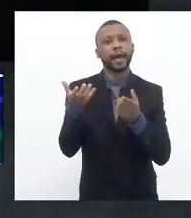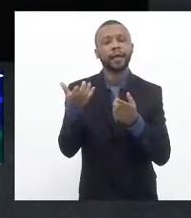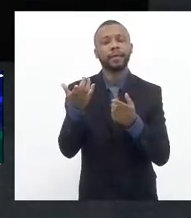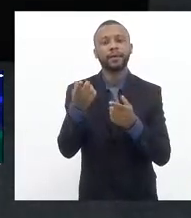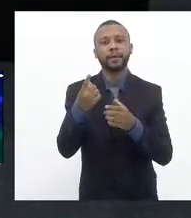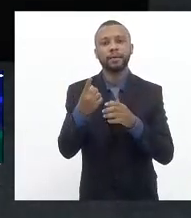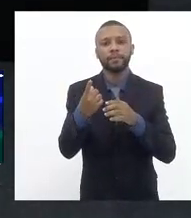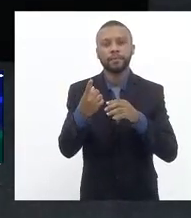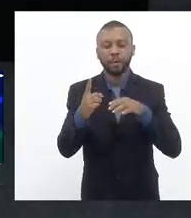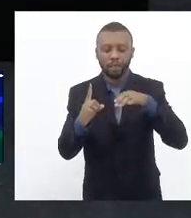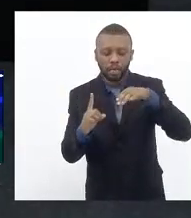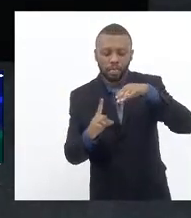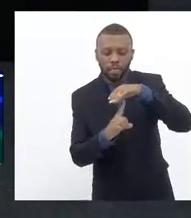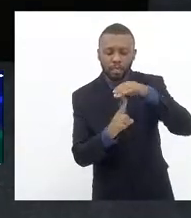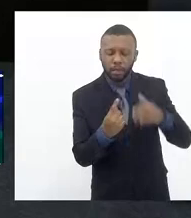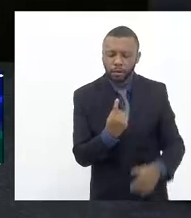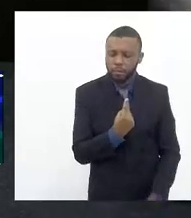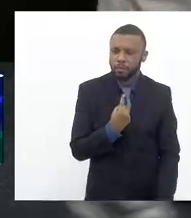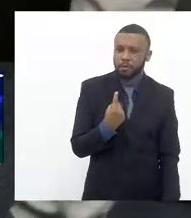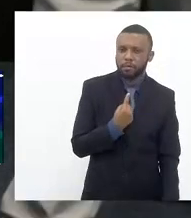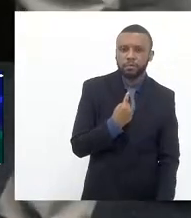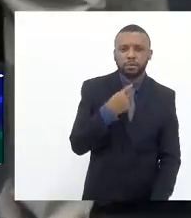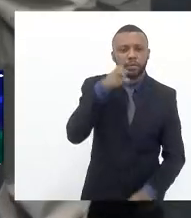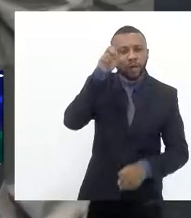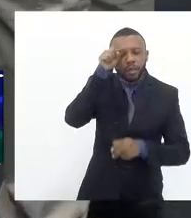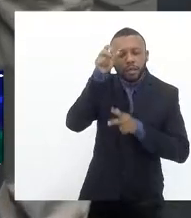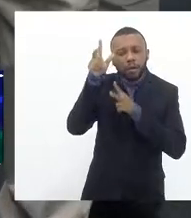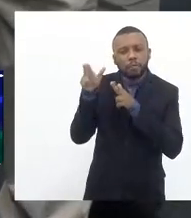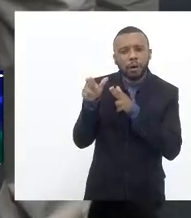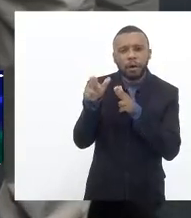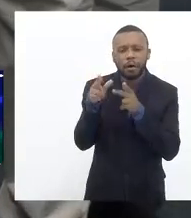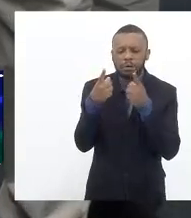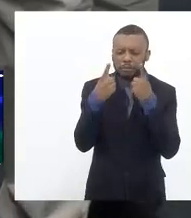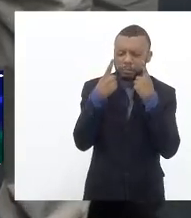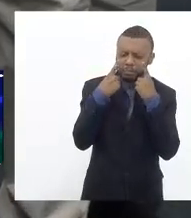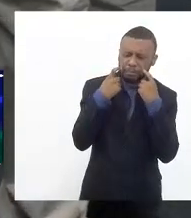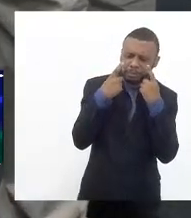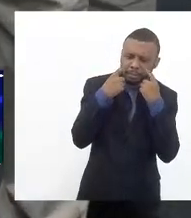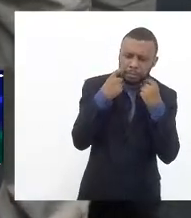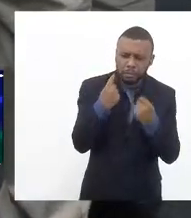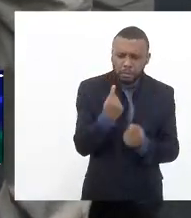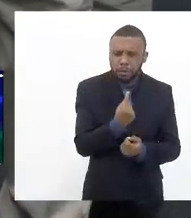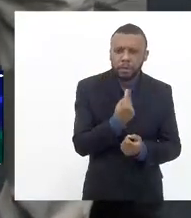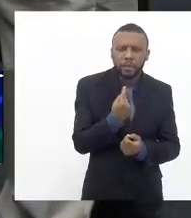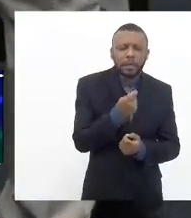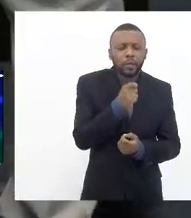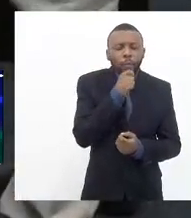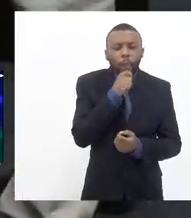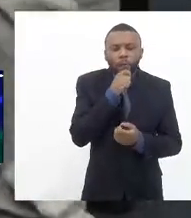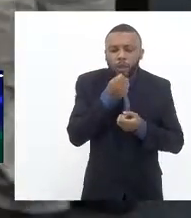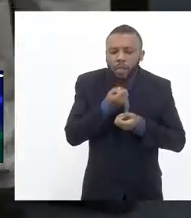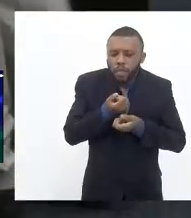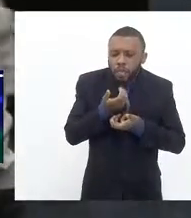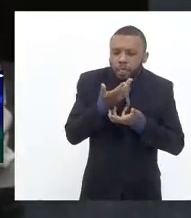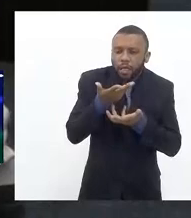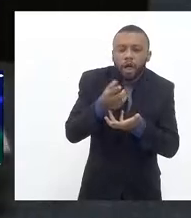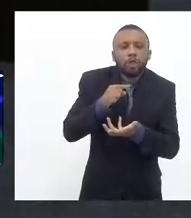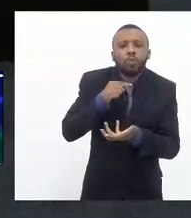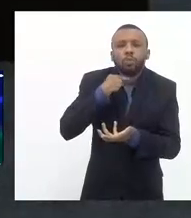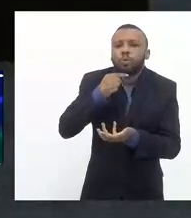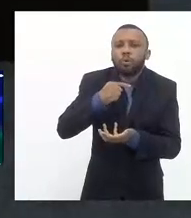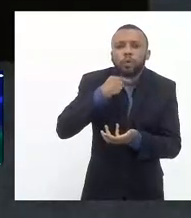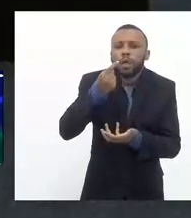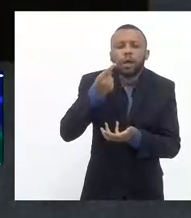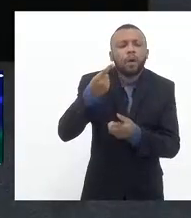quarto, chorando, né, sozinhos, sem conseguir explicar o porquê